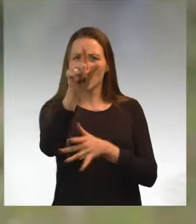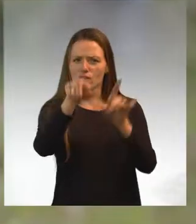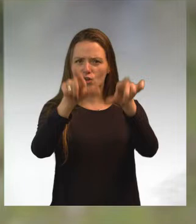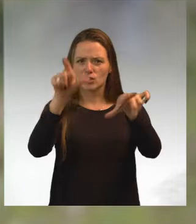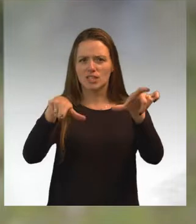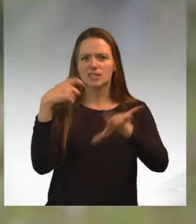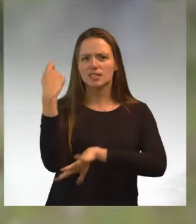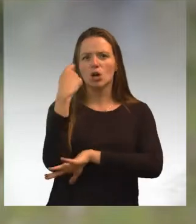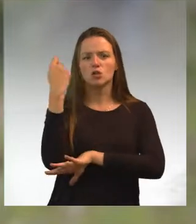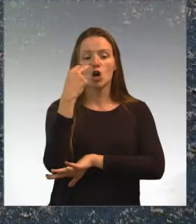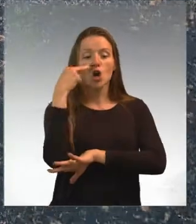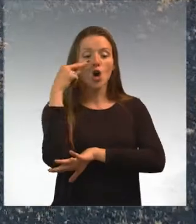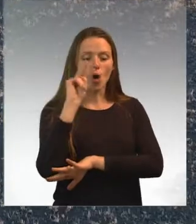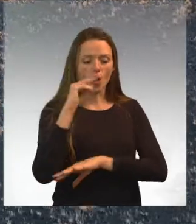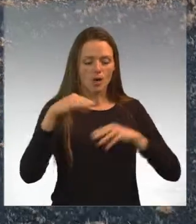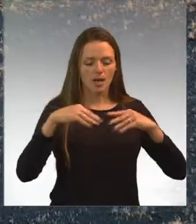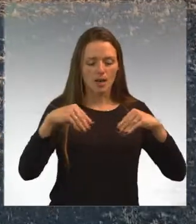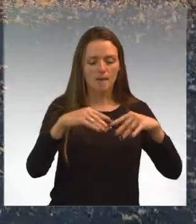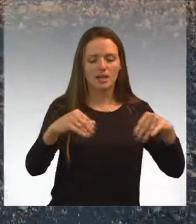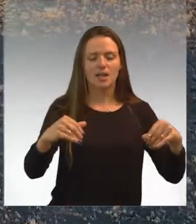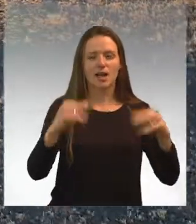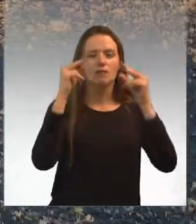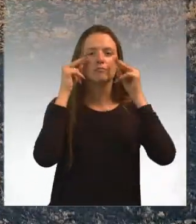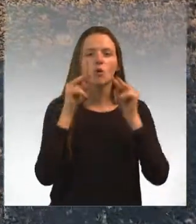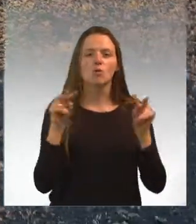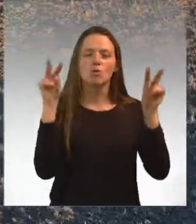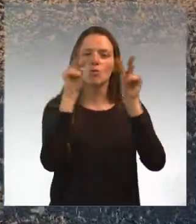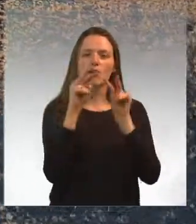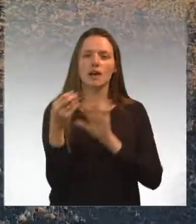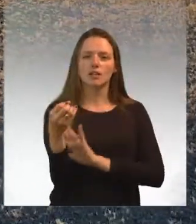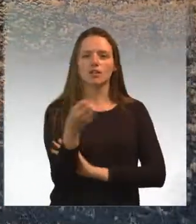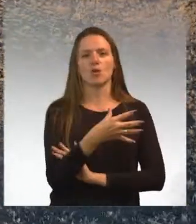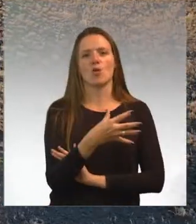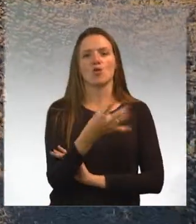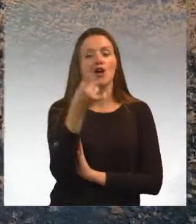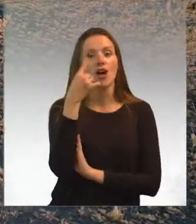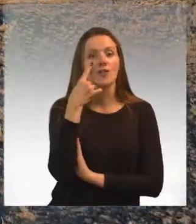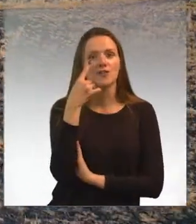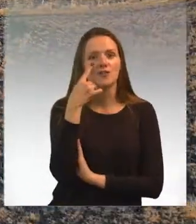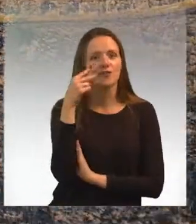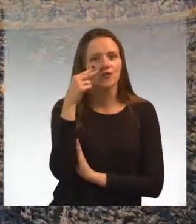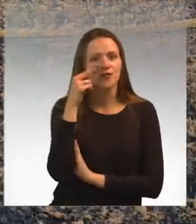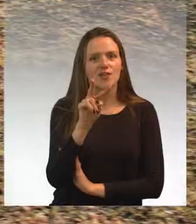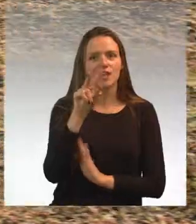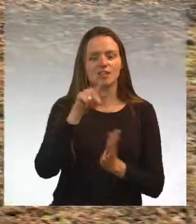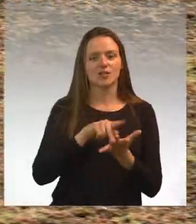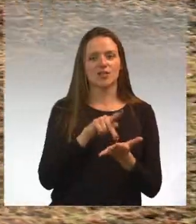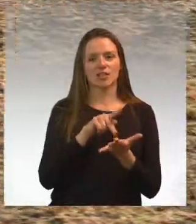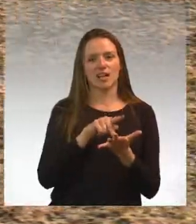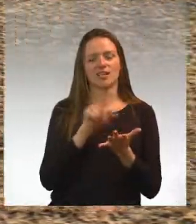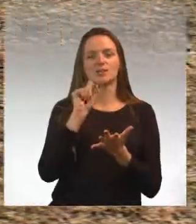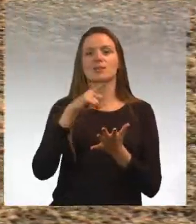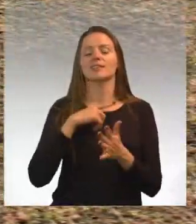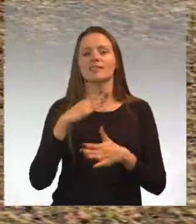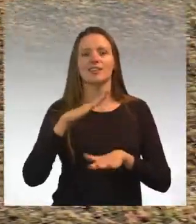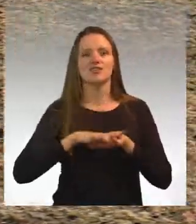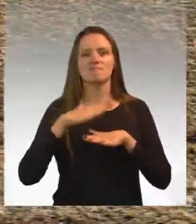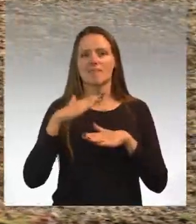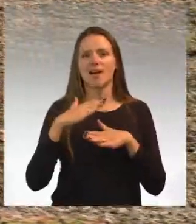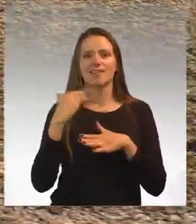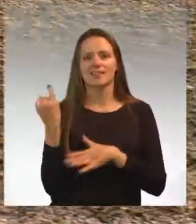olhem para a sua terra com olhos novos. Vejam a sua terra naquilo que ela tem,